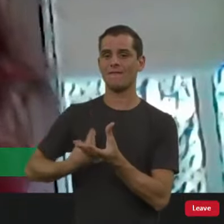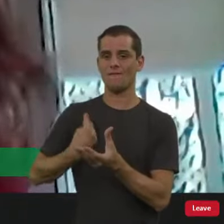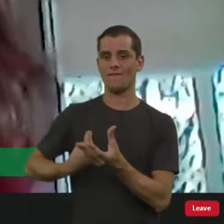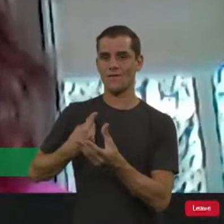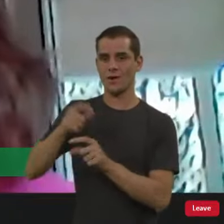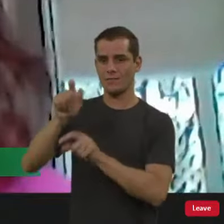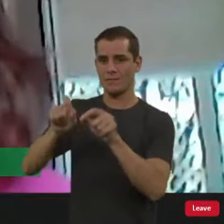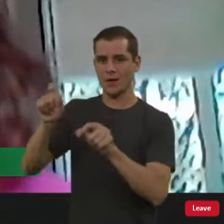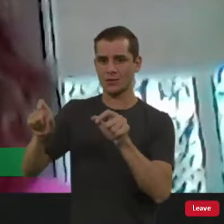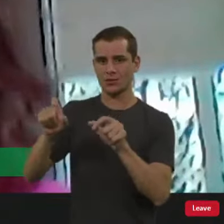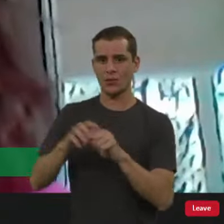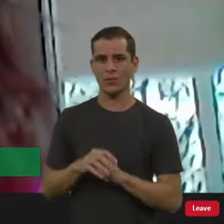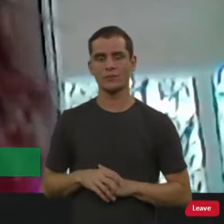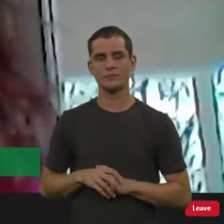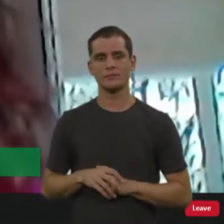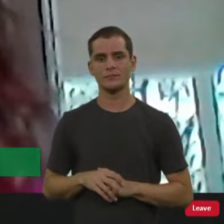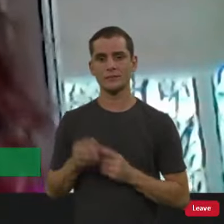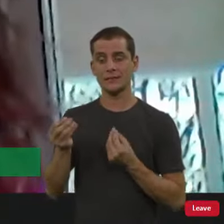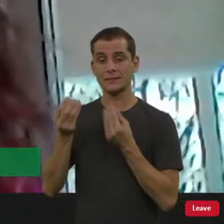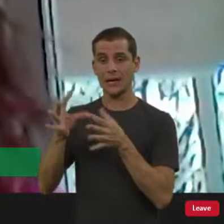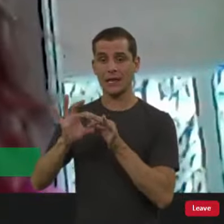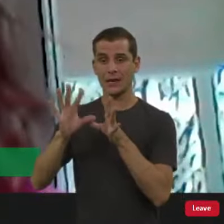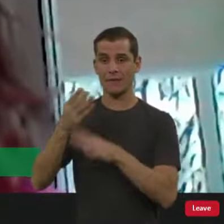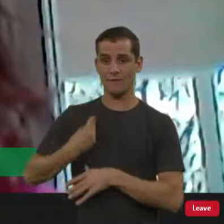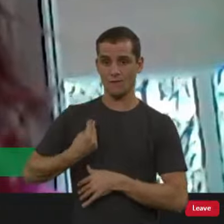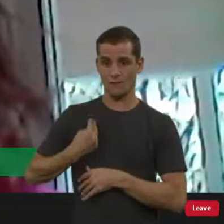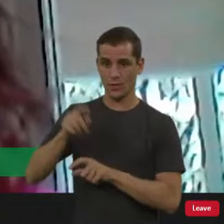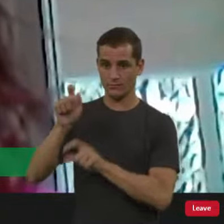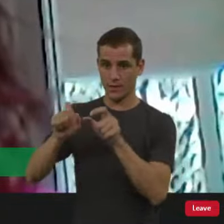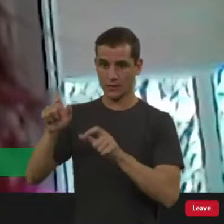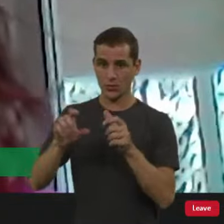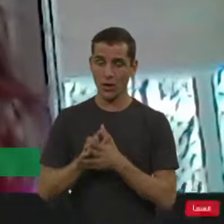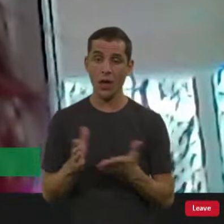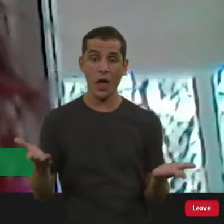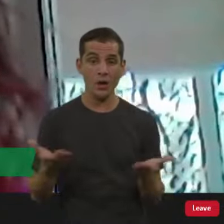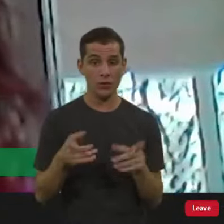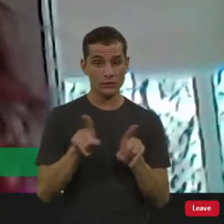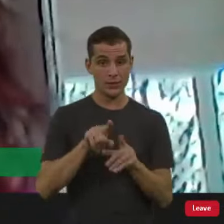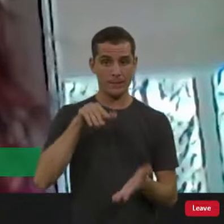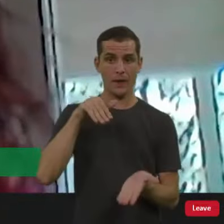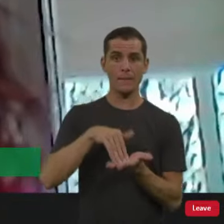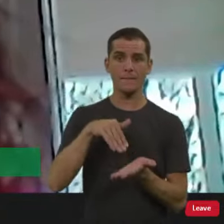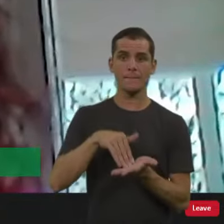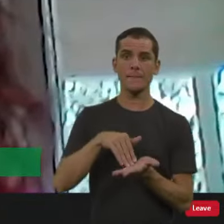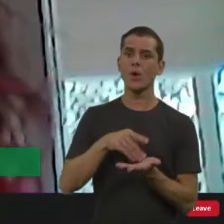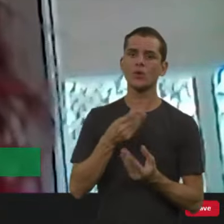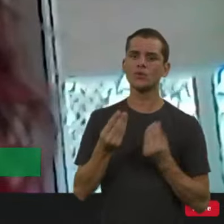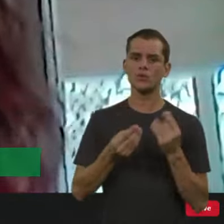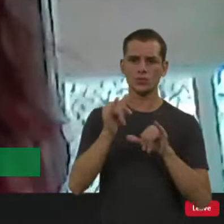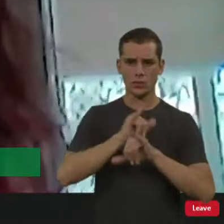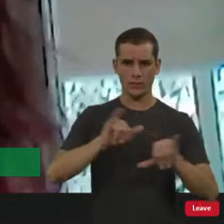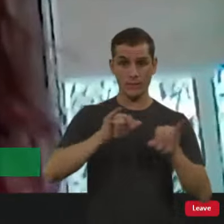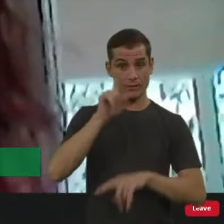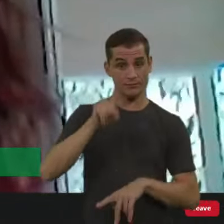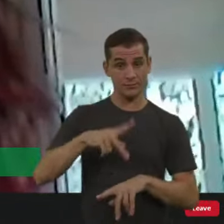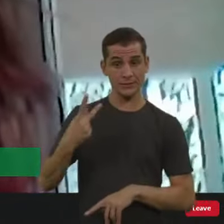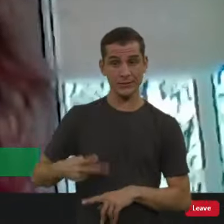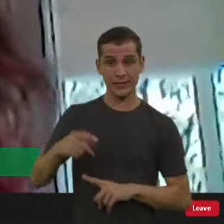medeixeviver.abraf.ong. E vamos agora ao último ponto que eu quero trazer aqui a vocês, um ponto especificamente relacionado a Santa